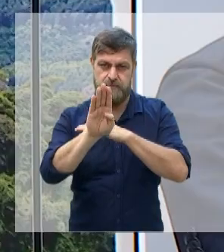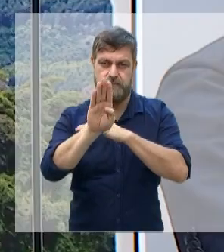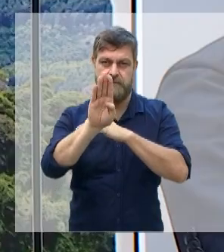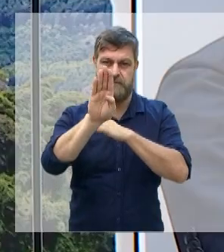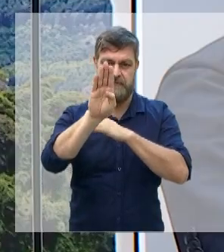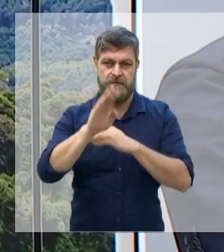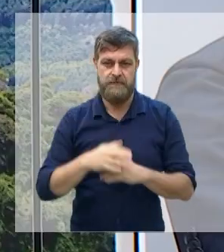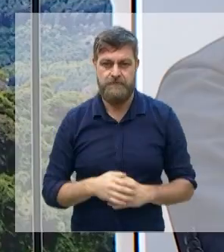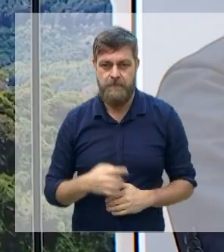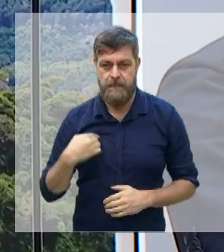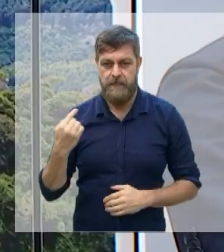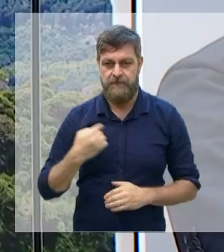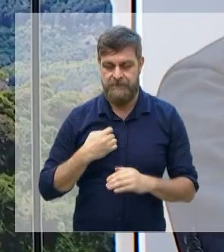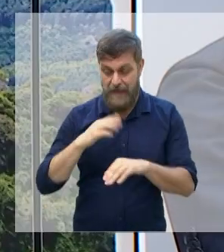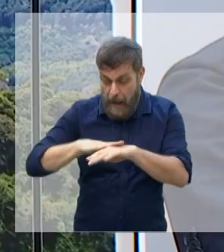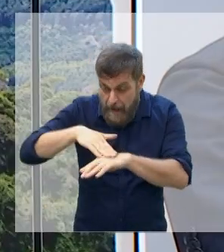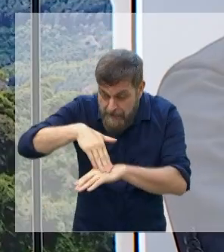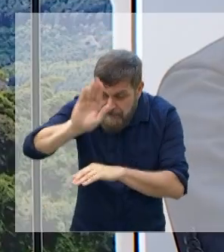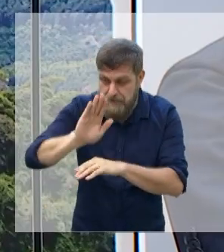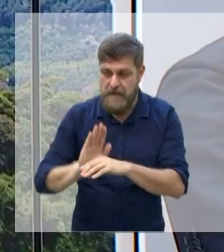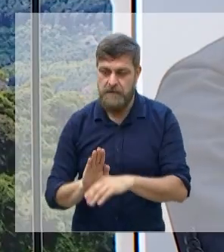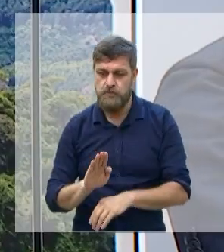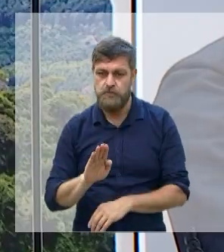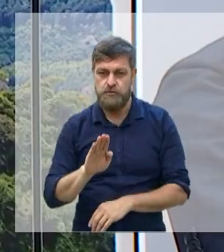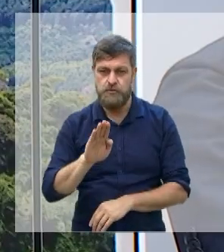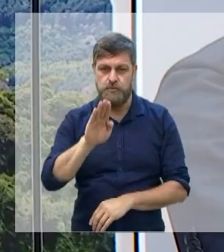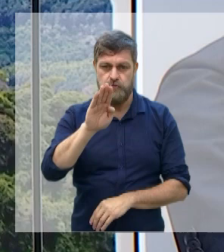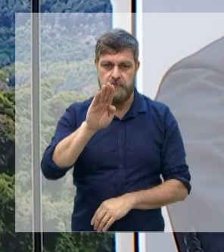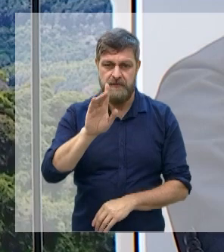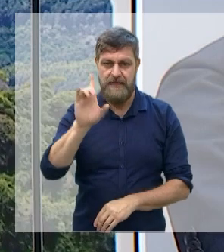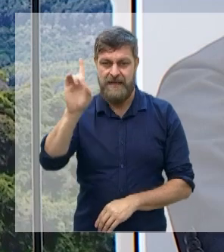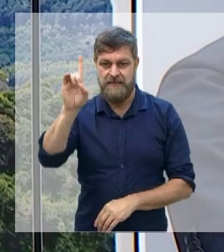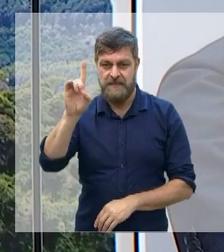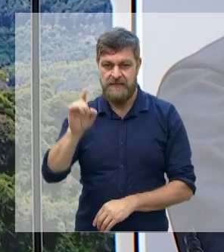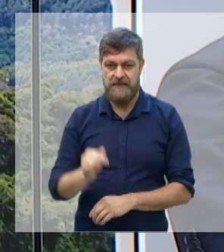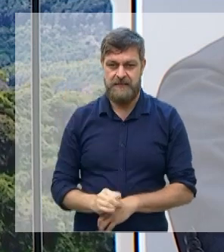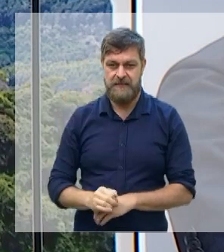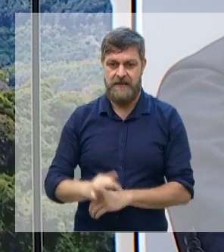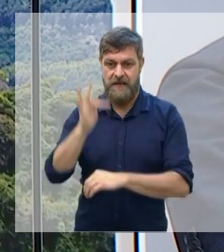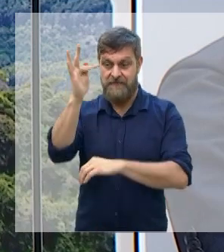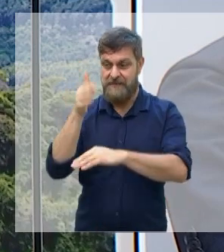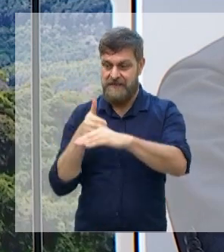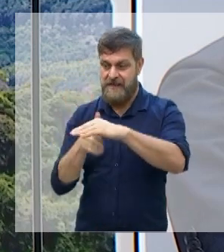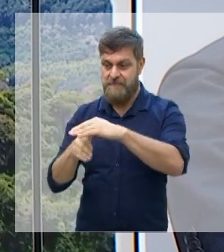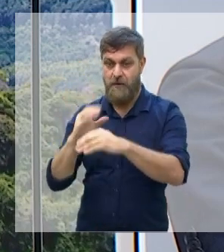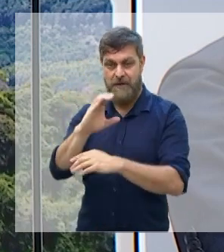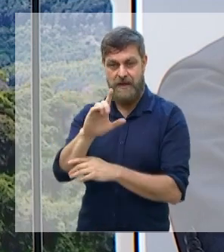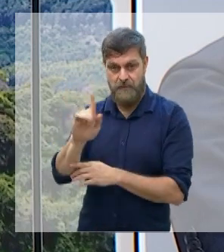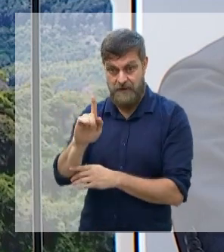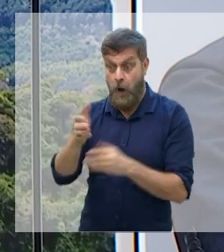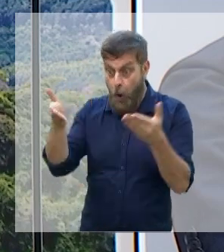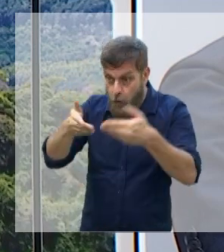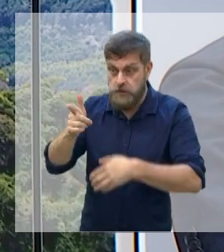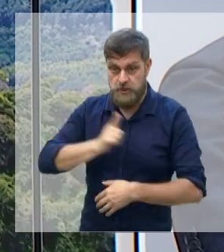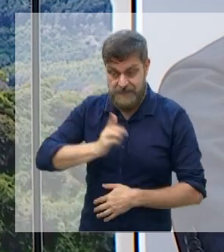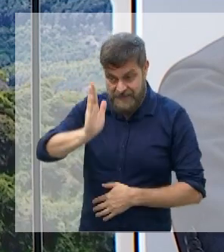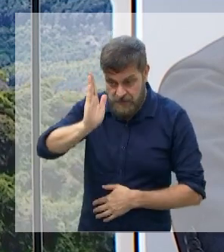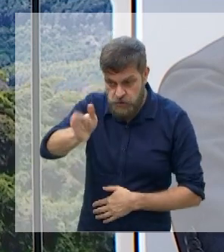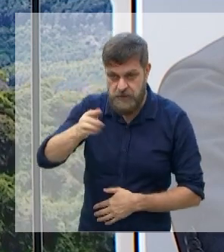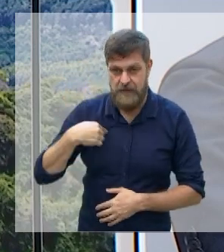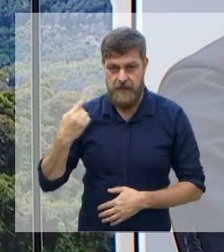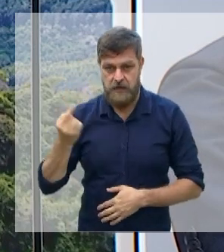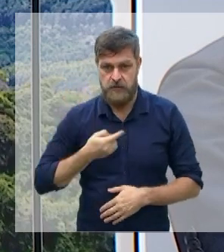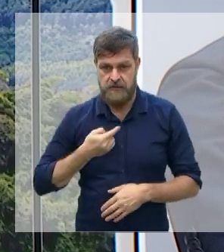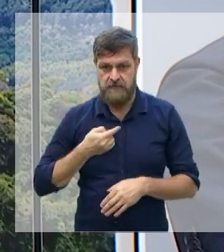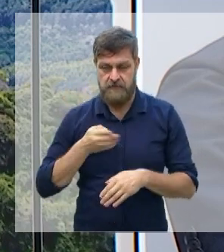se nós subimos mais um pouco chegaremos à direita no terminal campo grande sim que é o que existe hoje nós